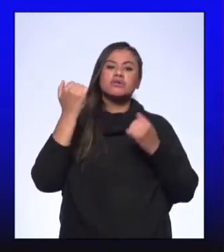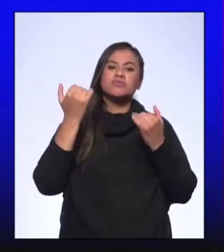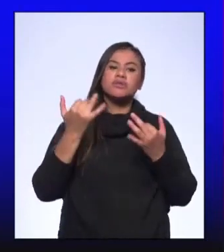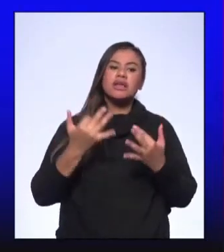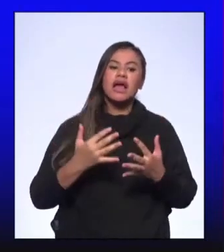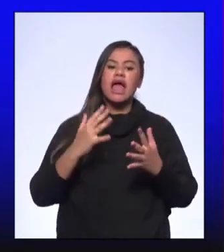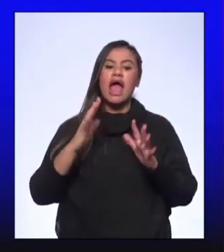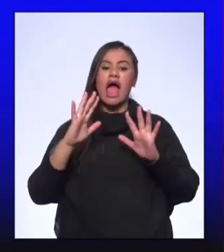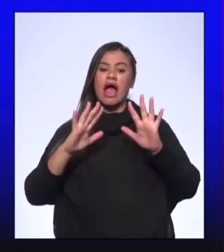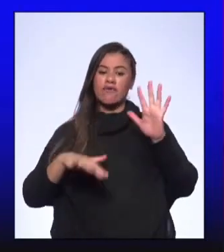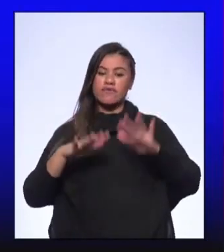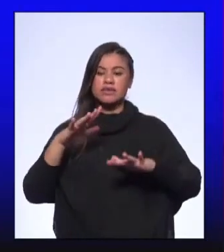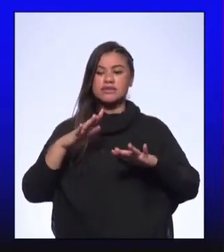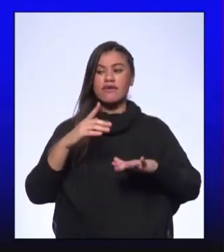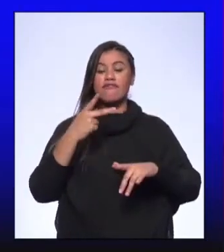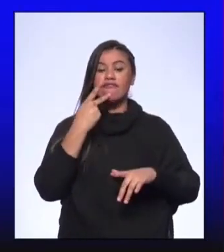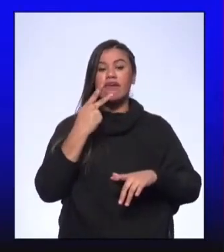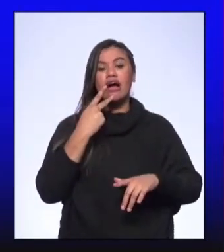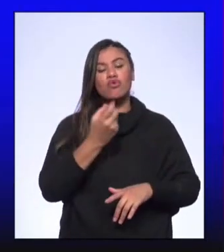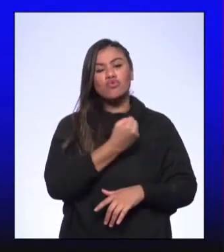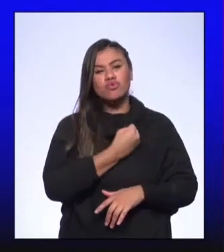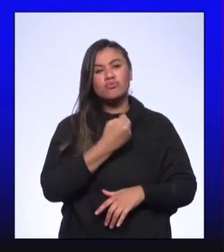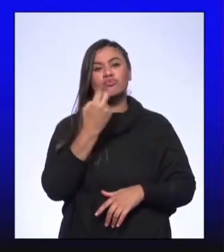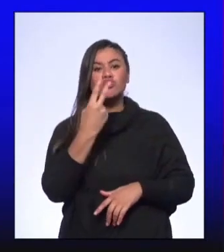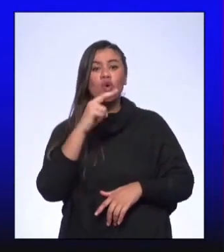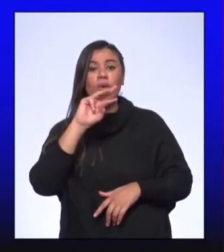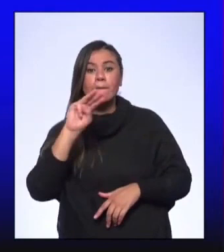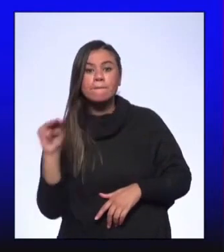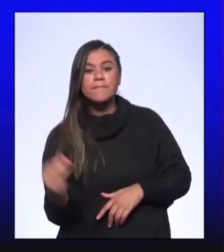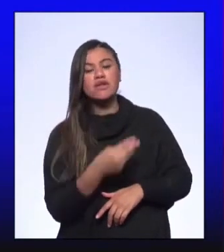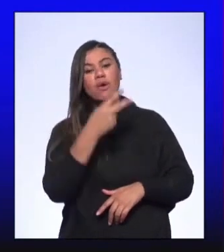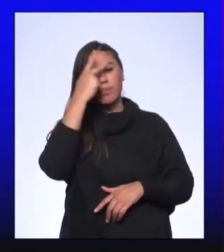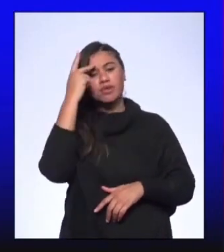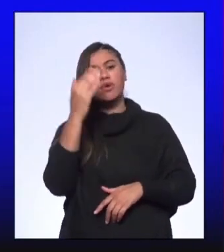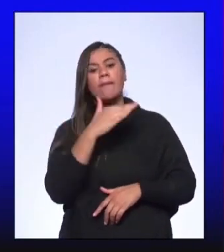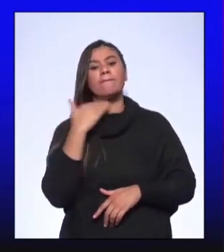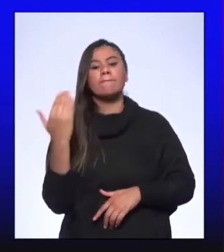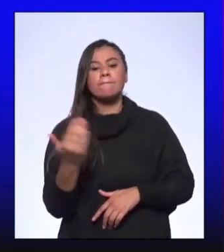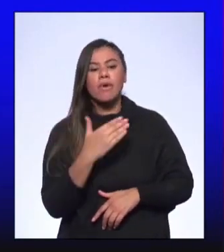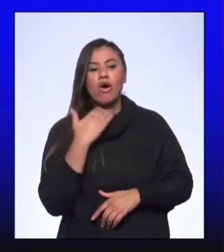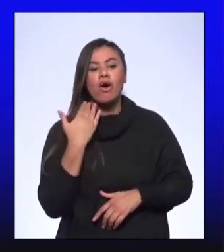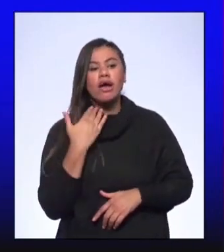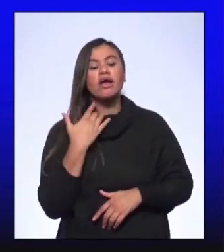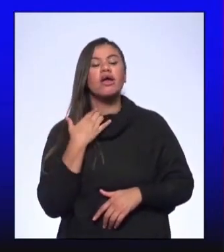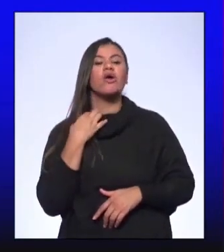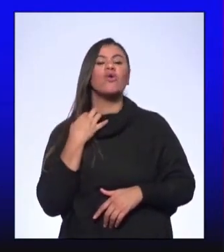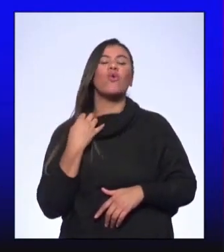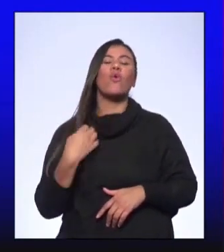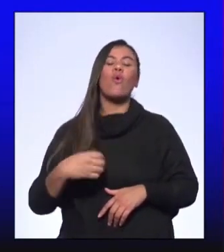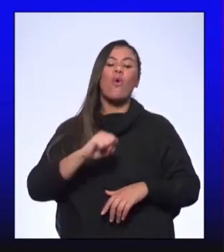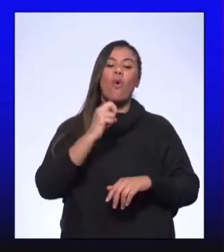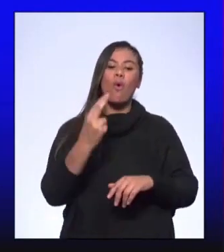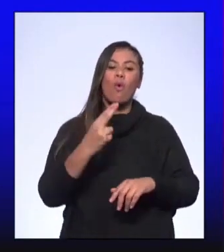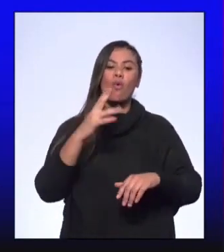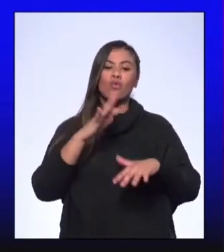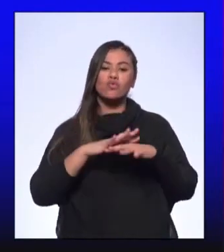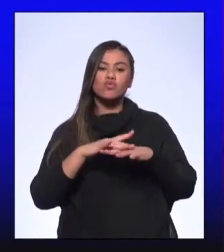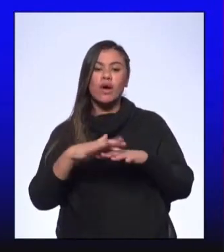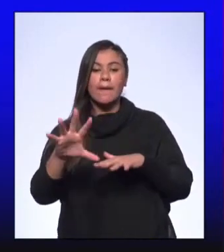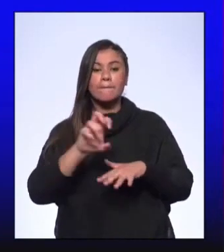de infectados, mesmo quando fazemos os tais estudos de soroprevalência, né? Que tentam identificar quantos já